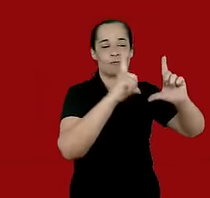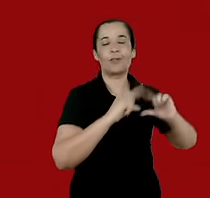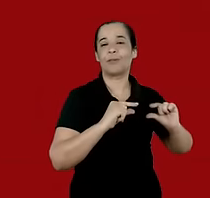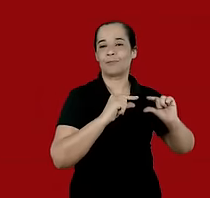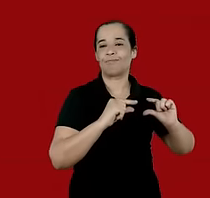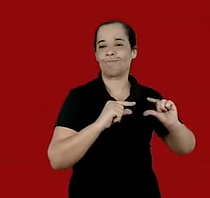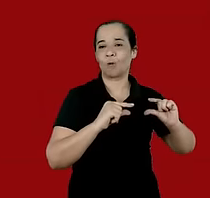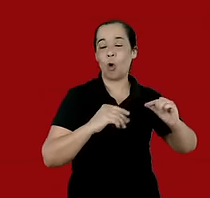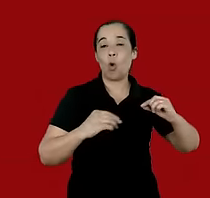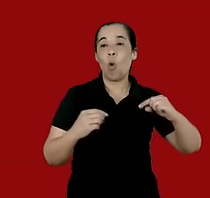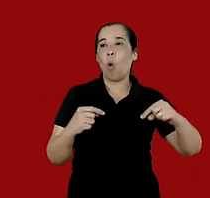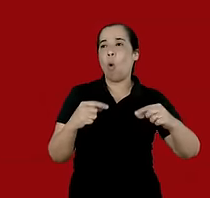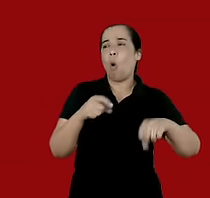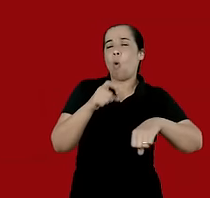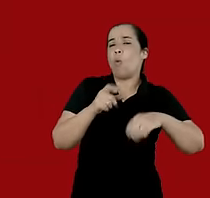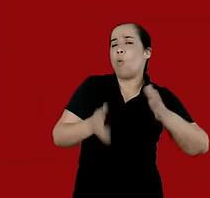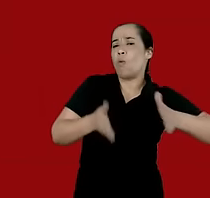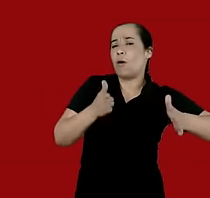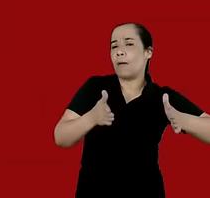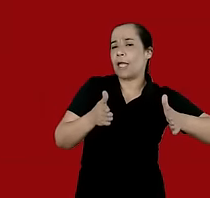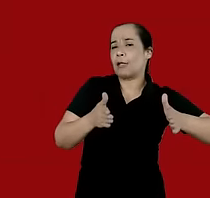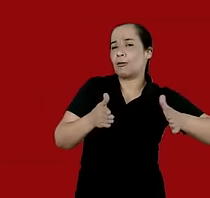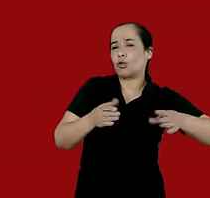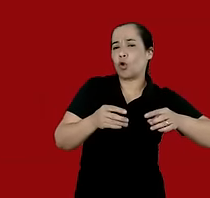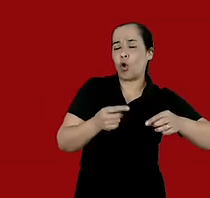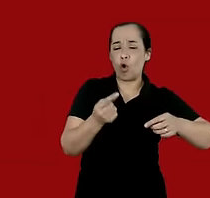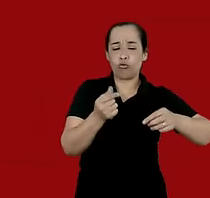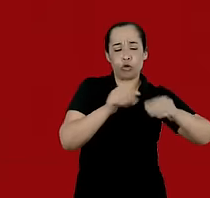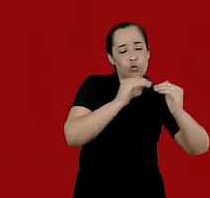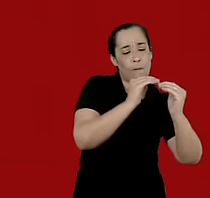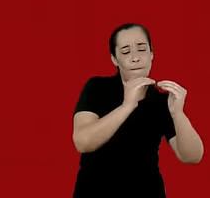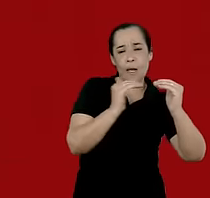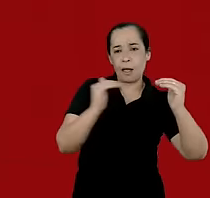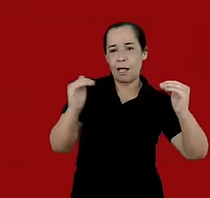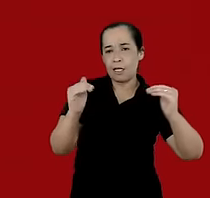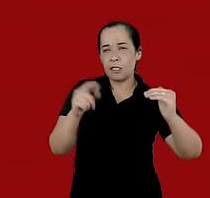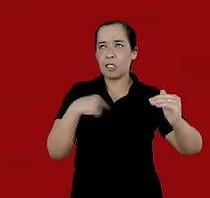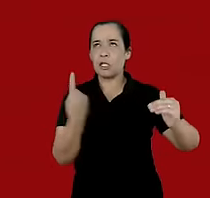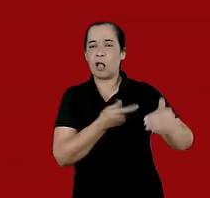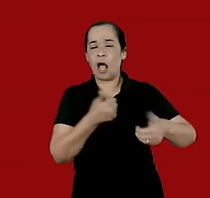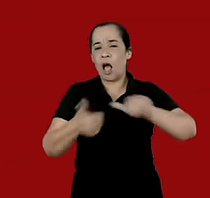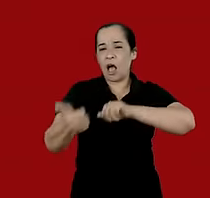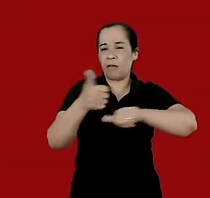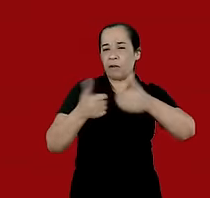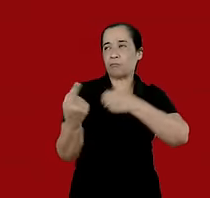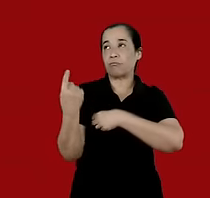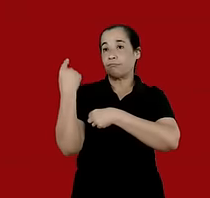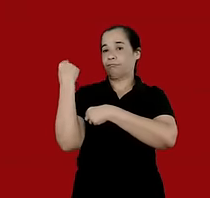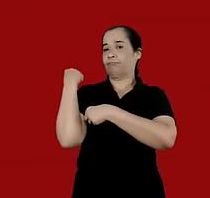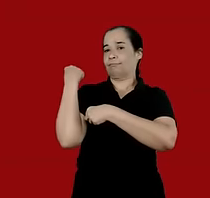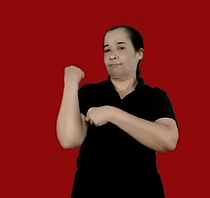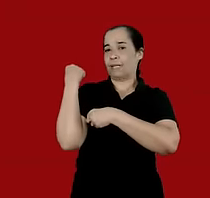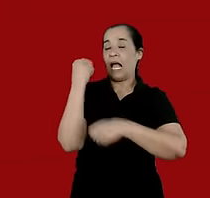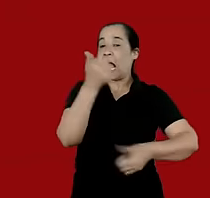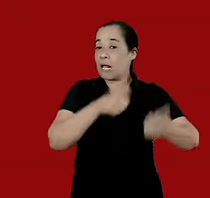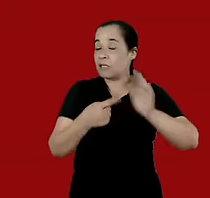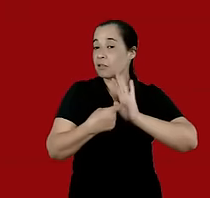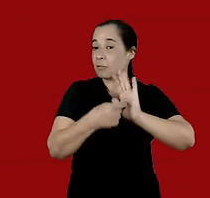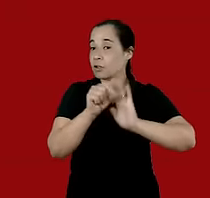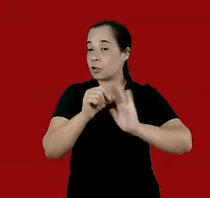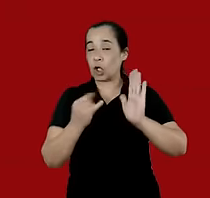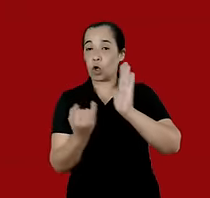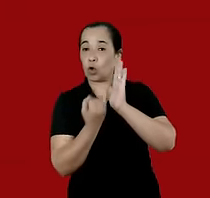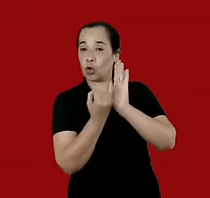começa a ficar mais atraente porque quando a gente faz a análise histórica só um passo atrás A análise fundamentalista indica que a alta de juros muito